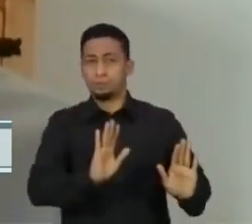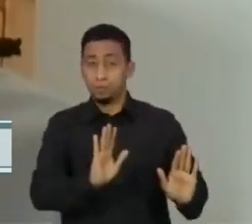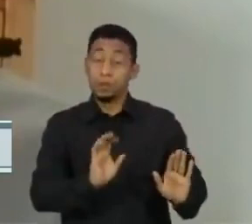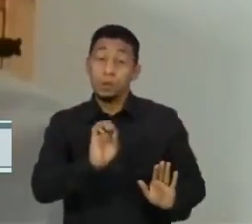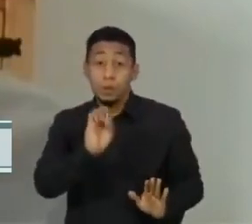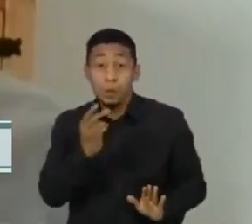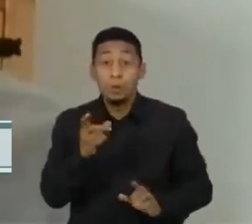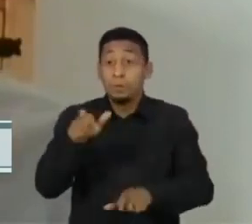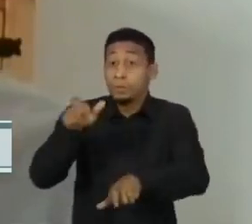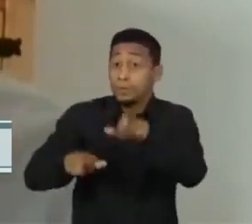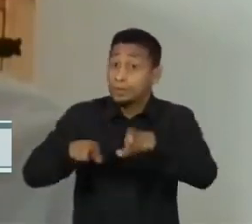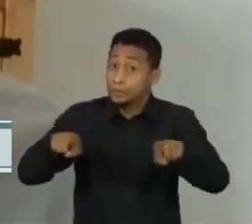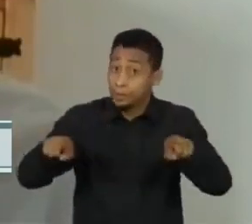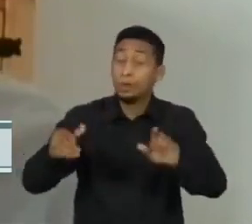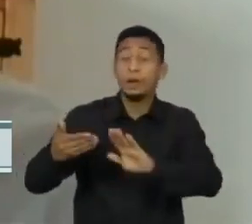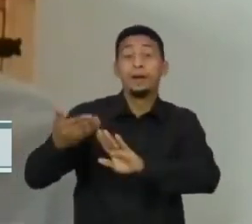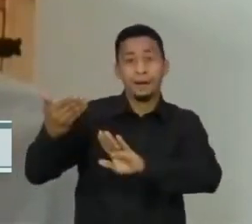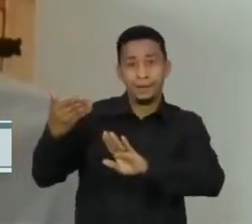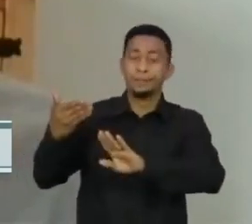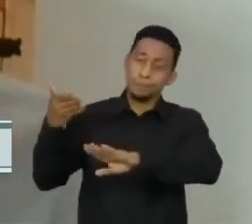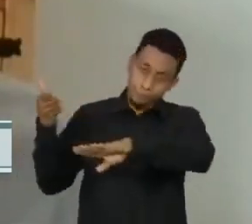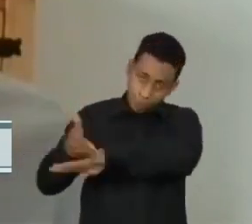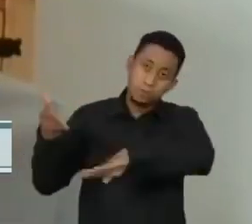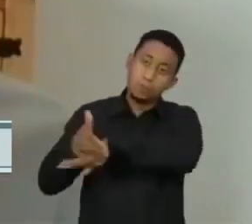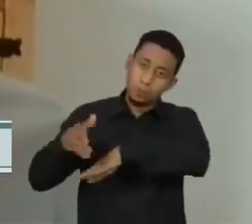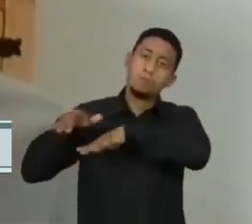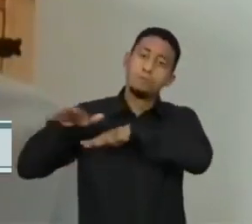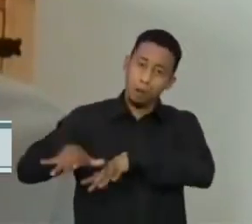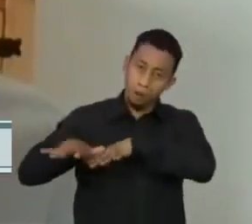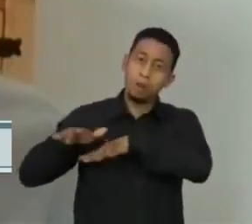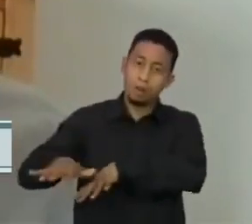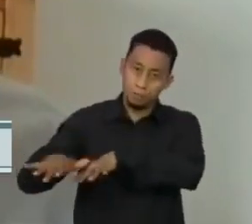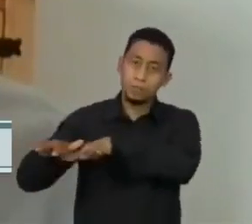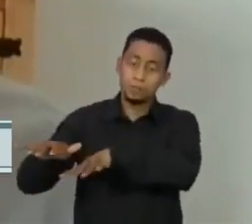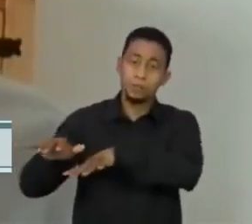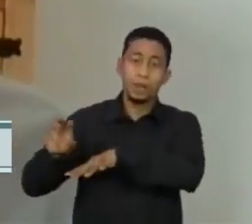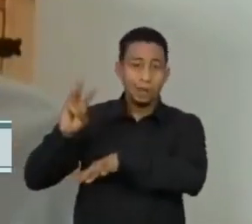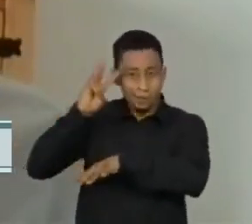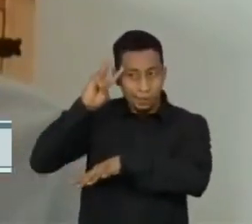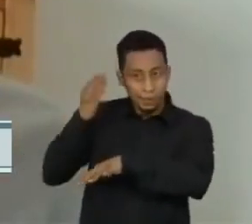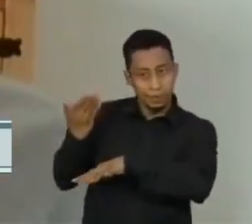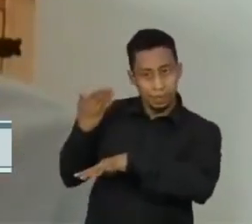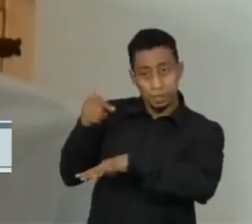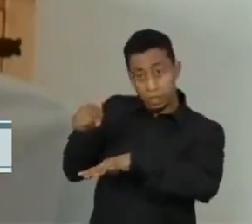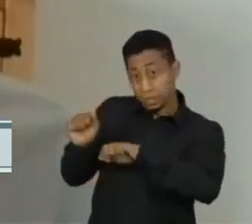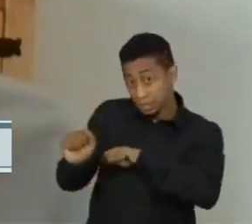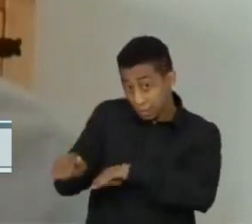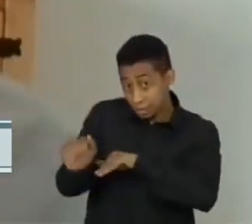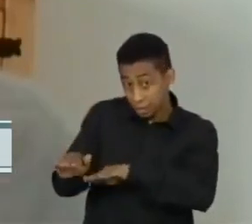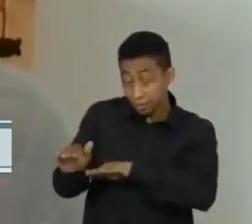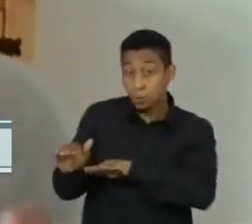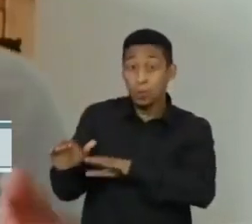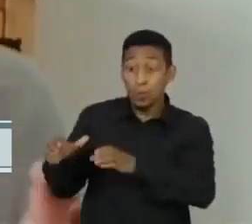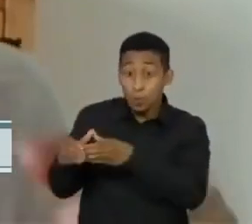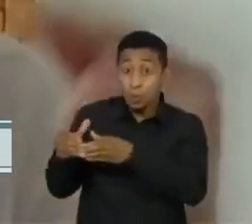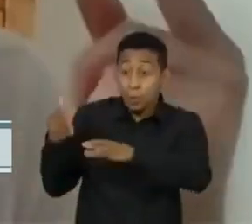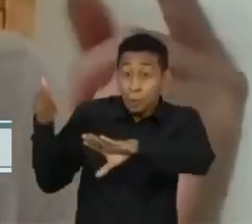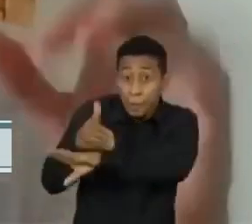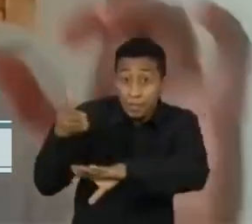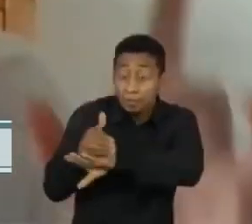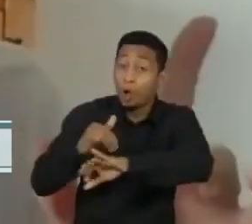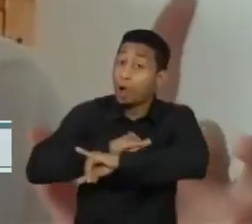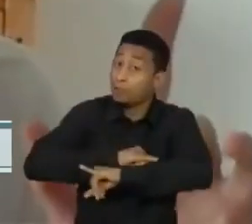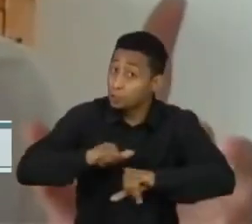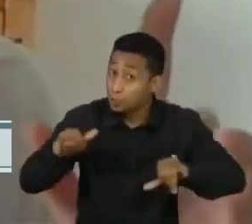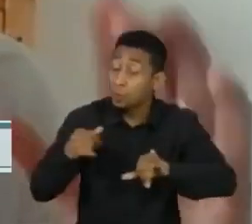ou estiveram nas manifestações de terça-feira, dia 7 de setembro. É que as pessoas que foram lá disseram que são